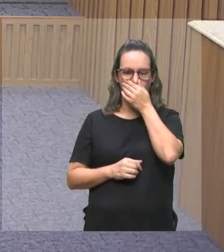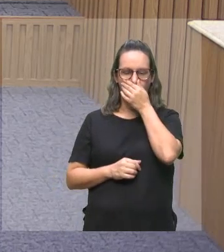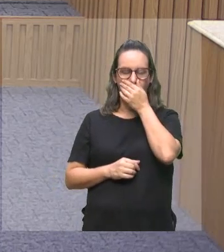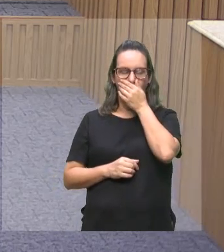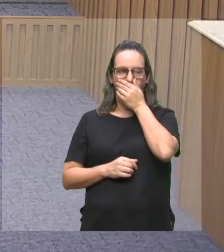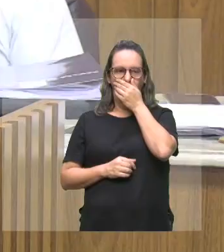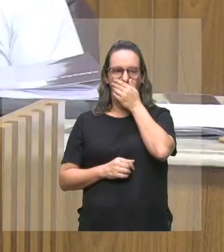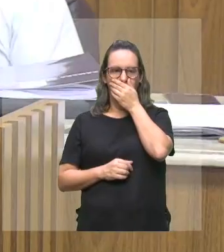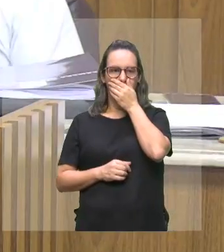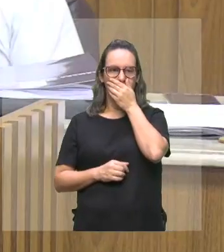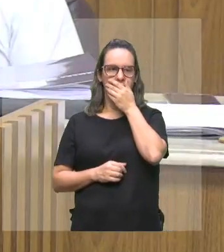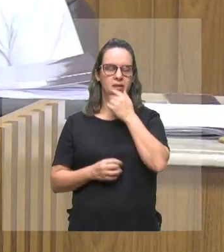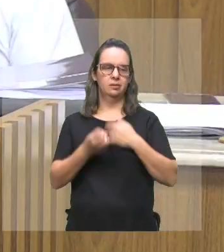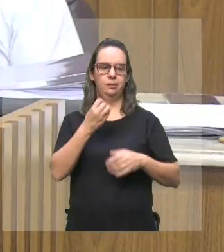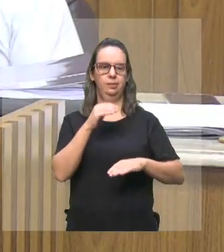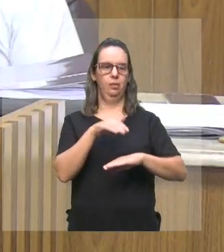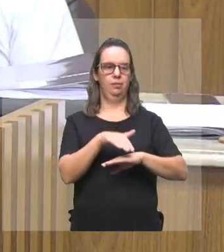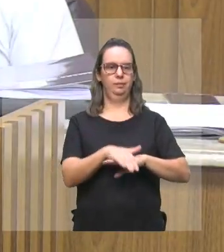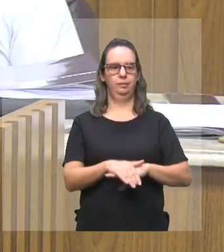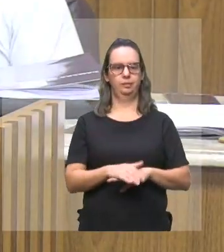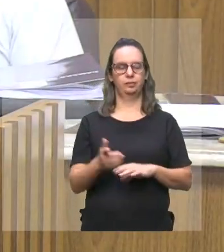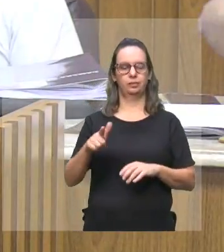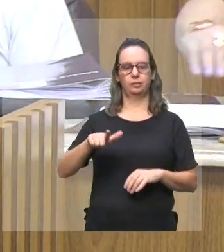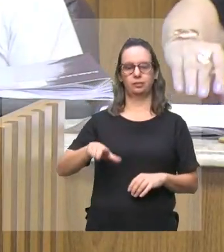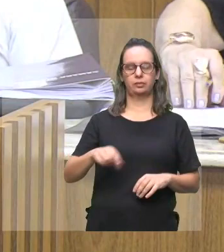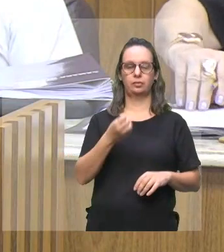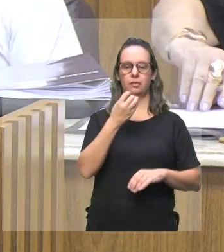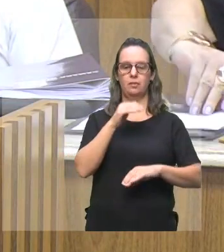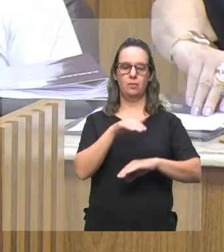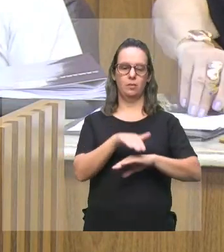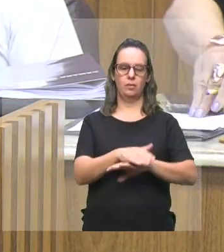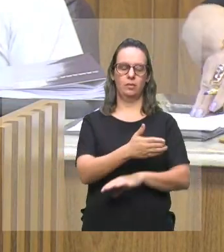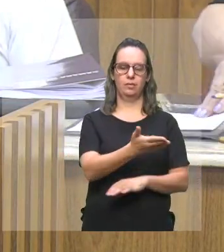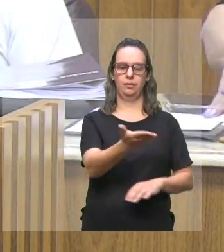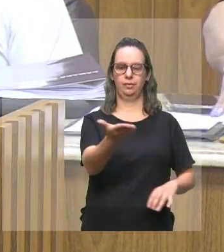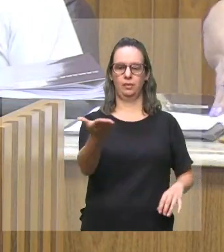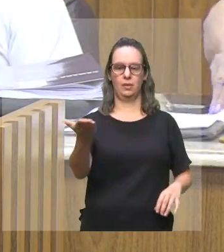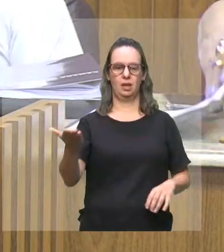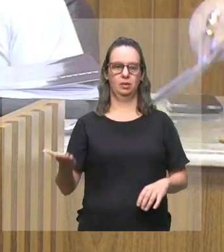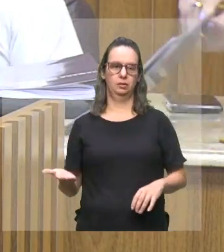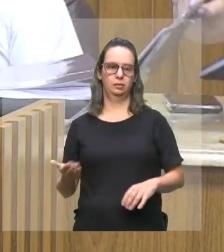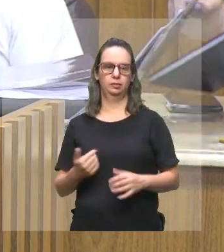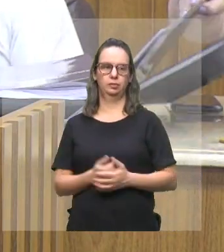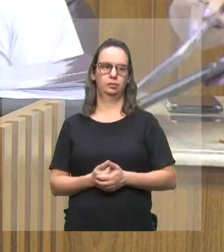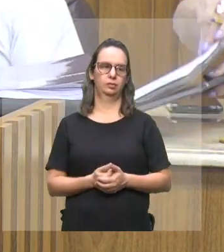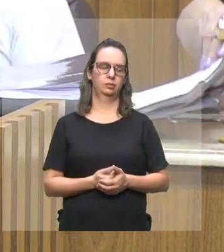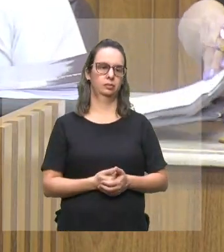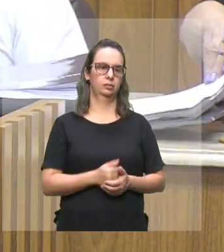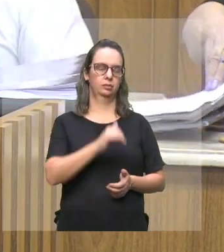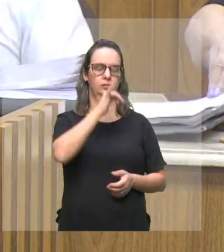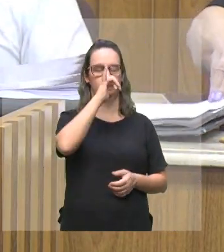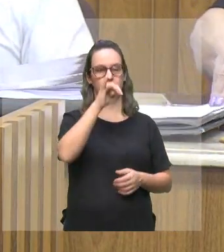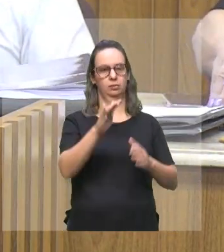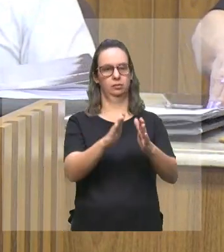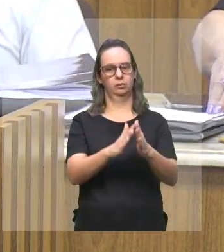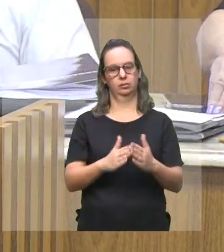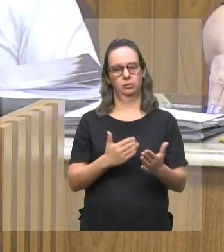Boa noite novamente, senhor presidente. Boa noite a todos. Senhor presidente, estarei falando do requerimento de número